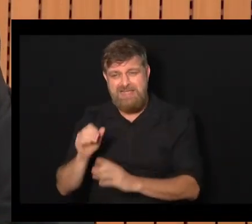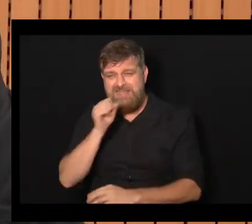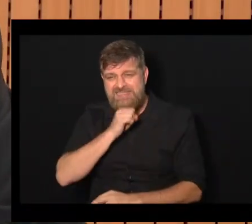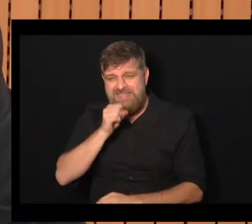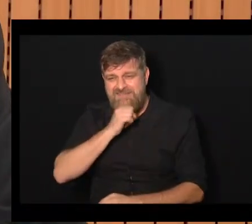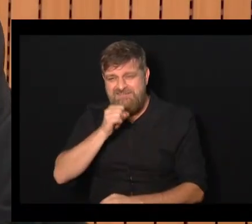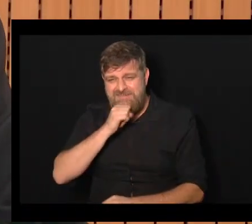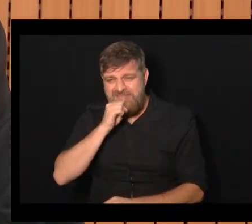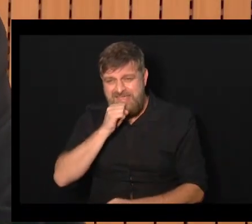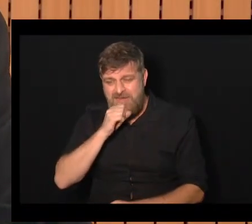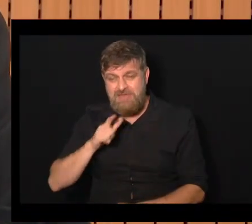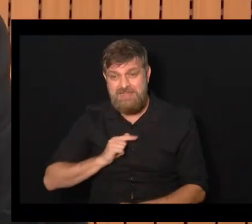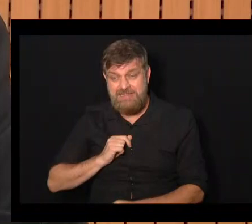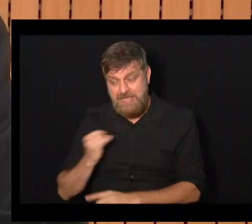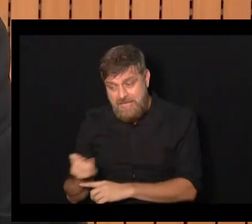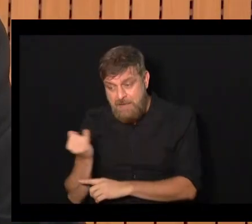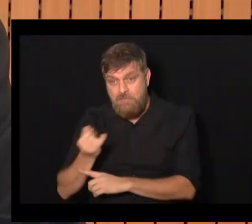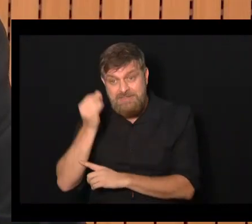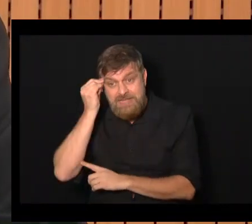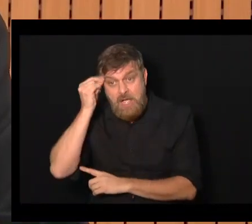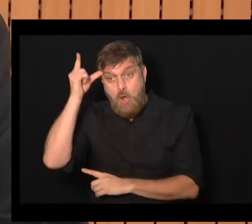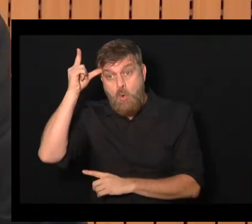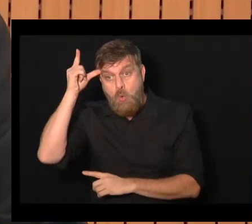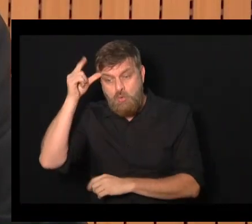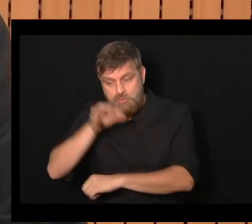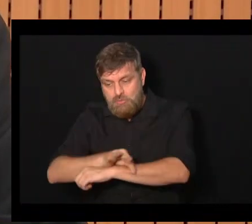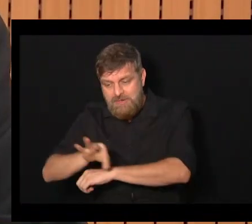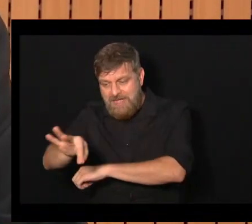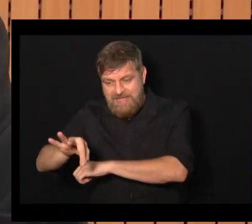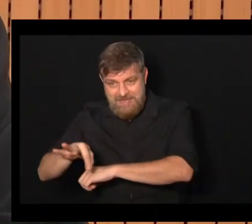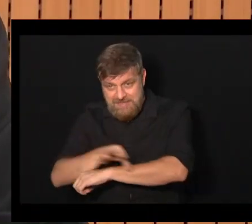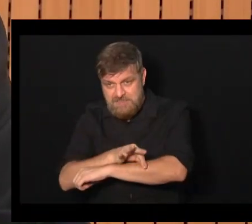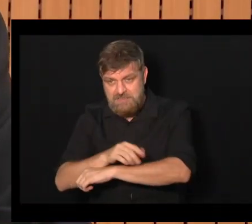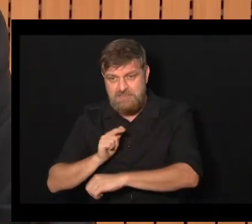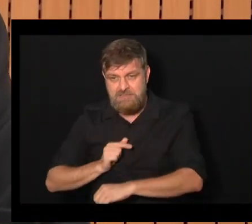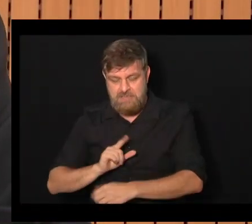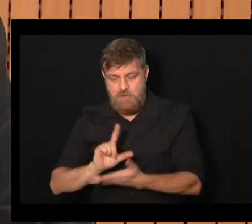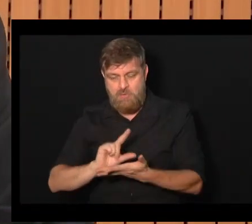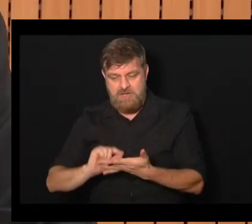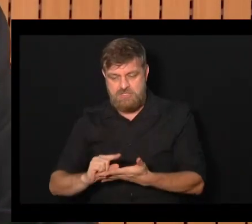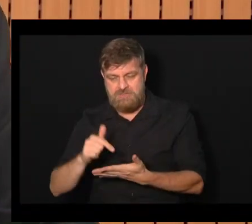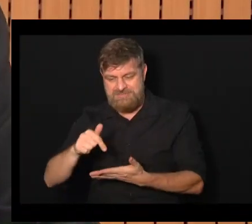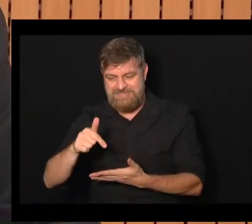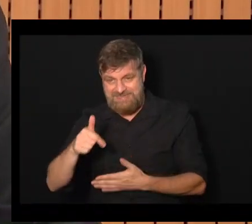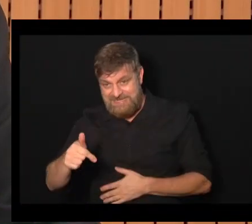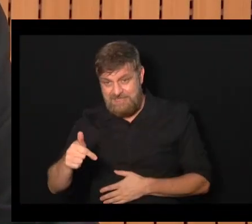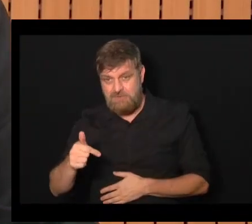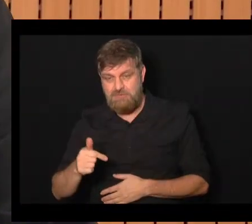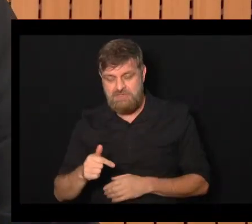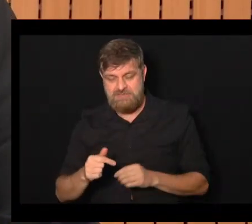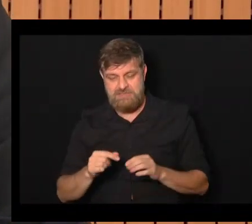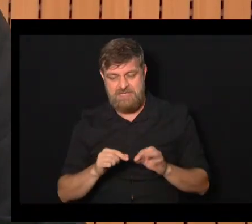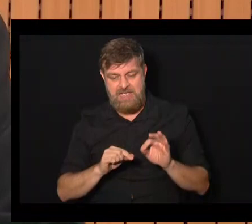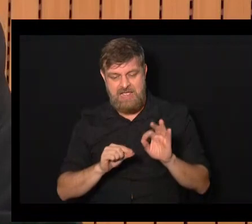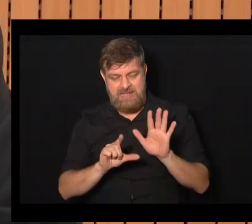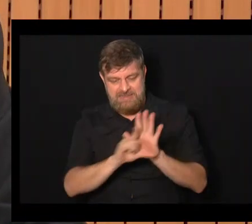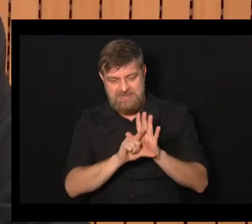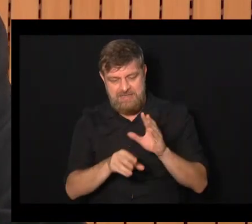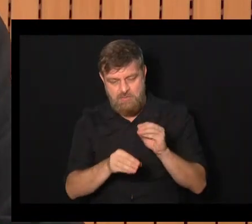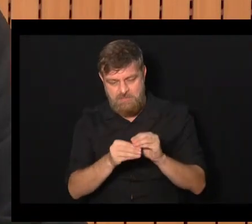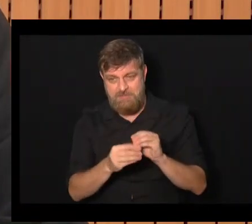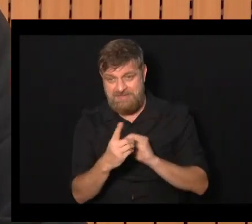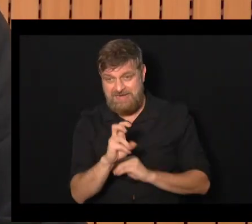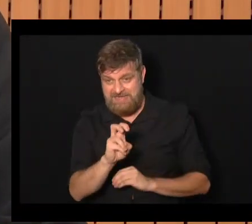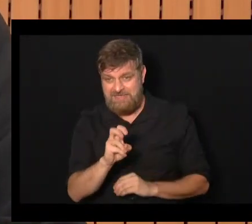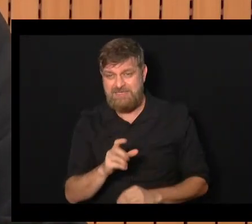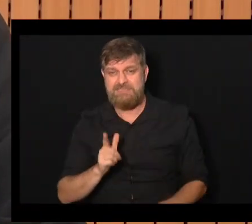e arquitetônico no município de Campinas e disciplina o artigo 72 da Lei Complementar 15, de 27 de dezembro de 2006, que